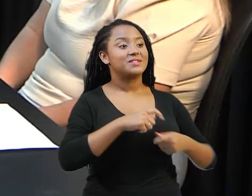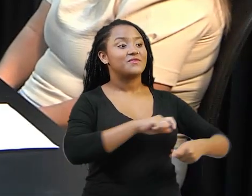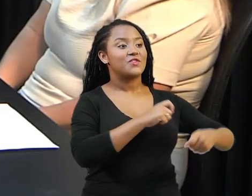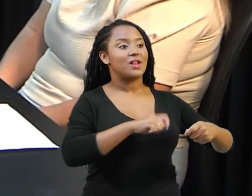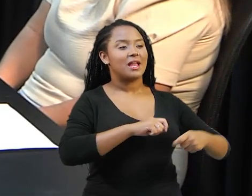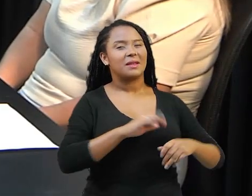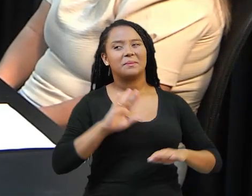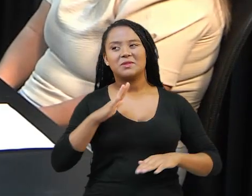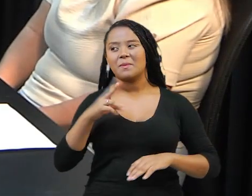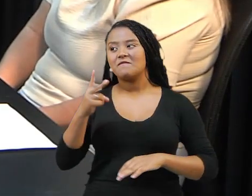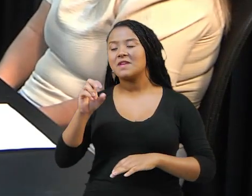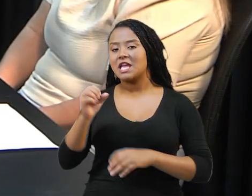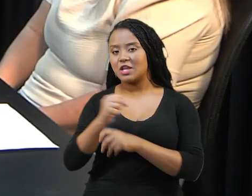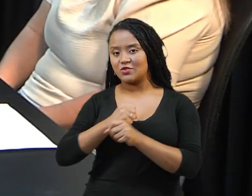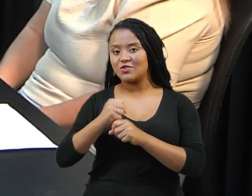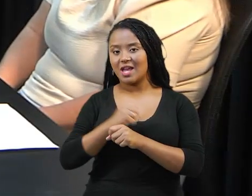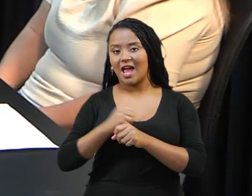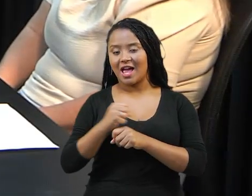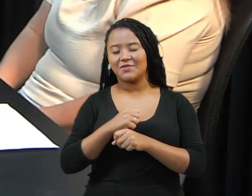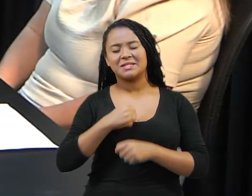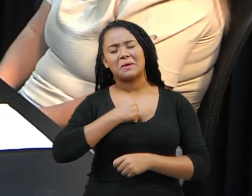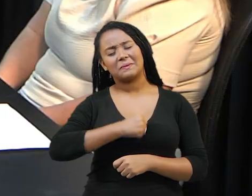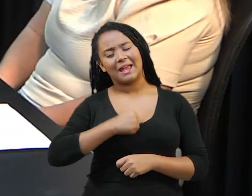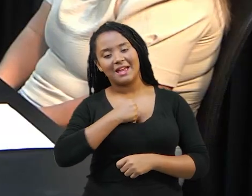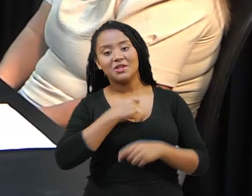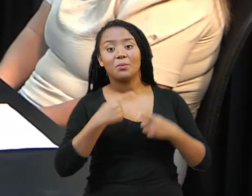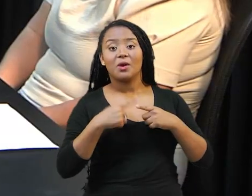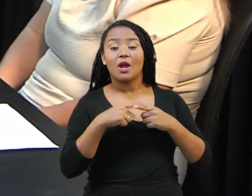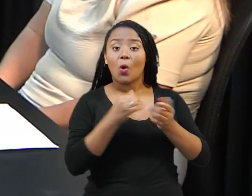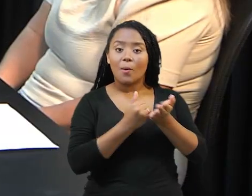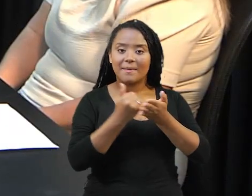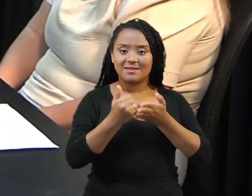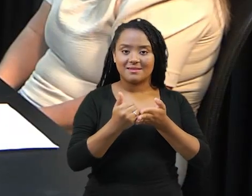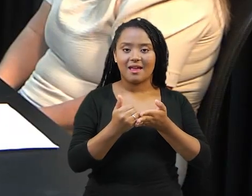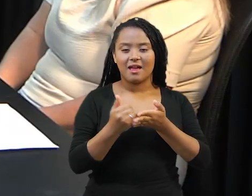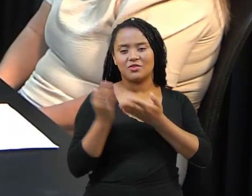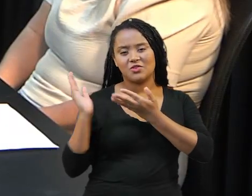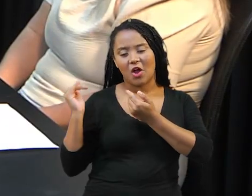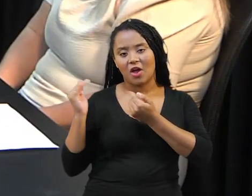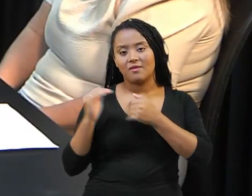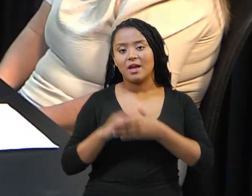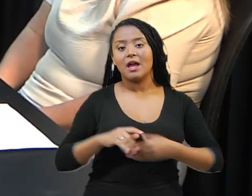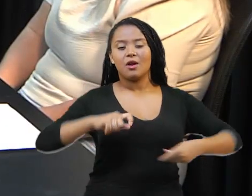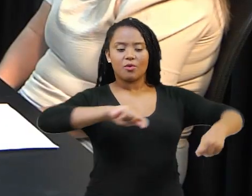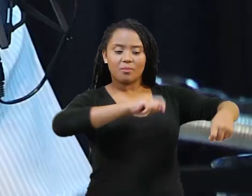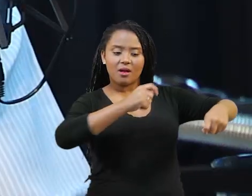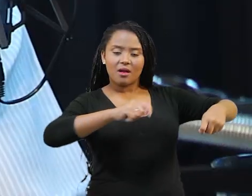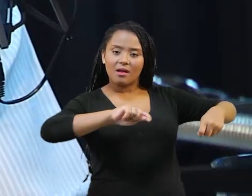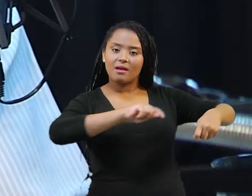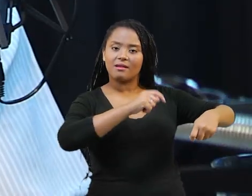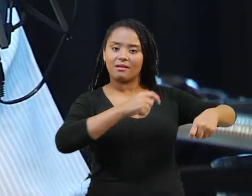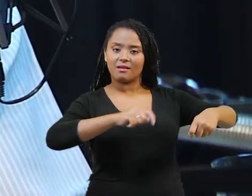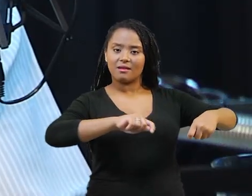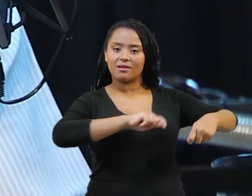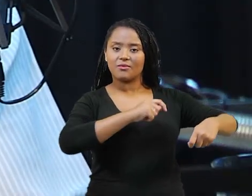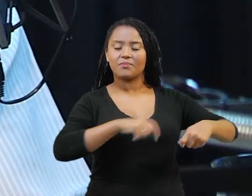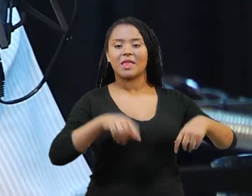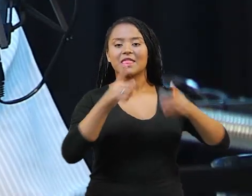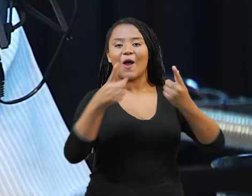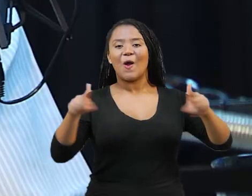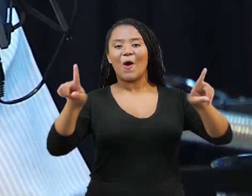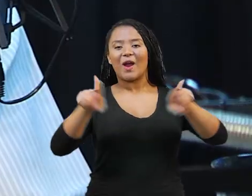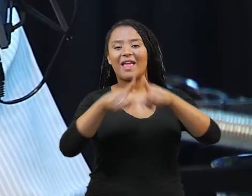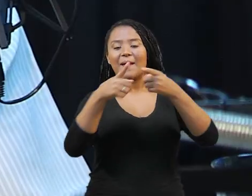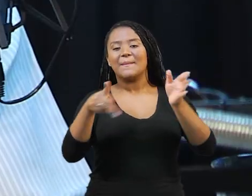outra saudade também, né? Que a gente começou muito cedo, né? E a gente tocou muito tempo na orquestra, né,